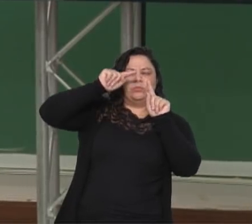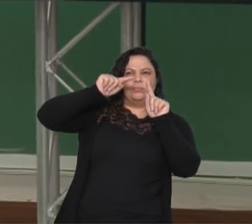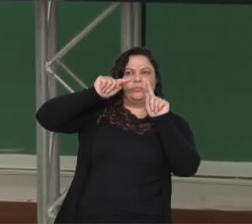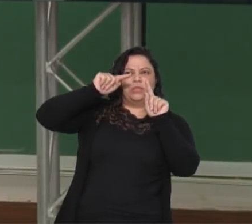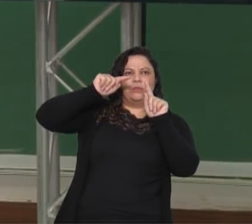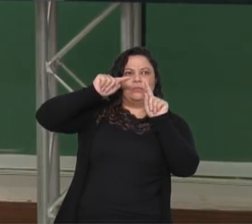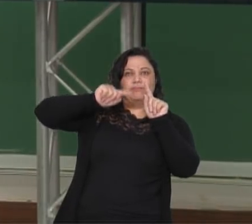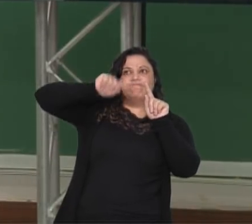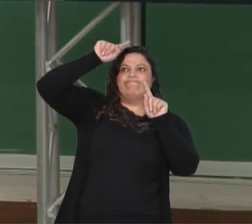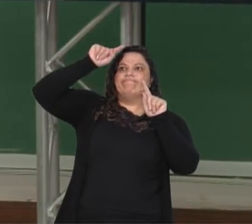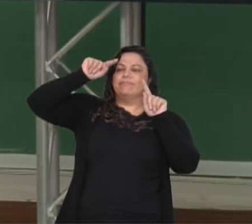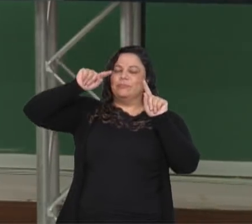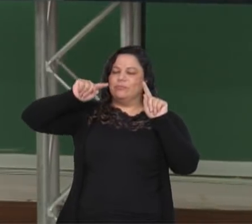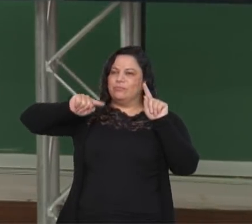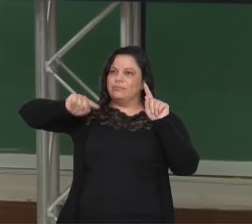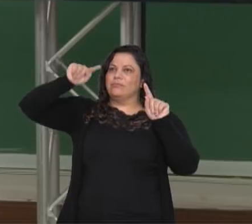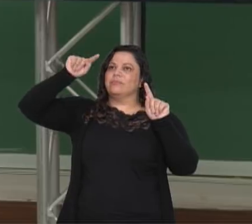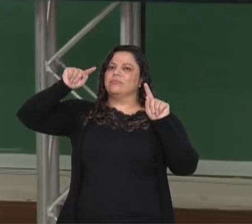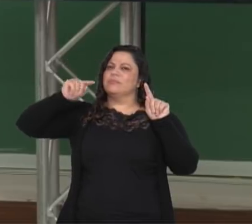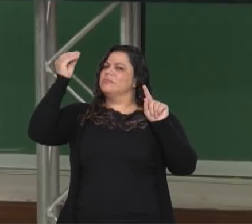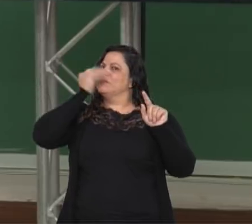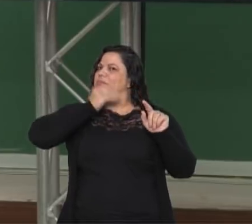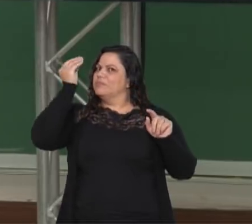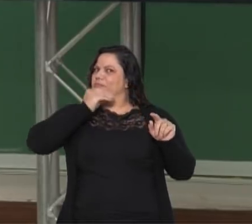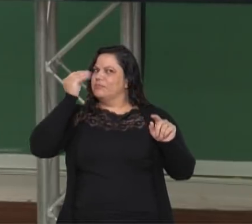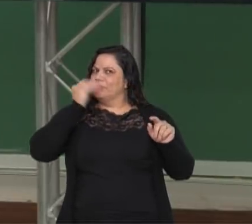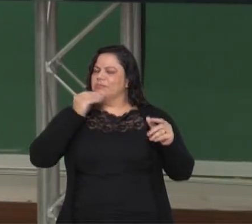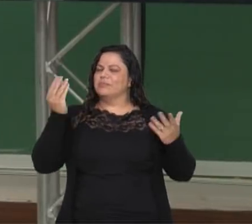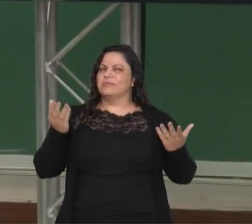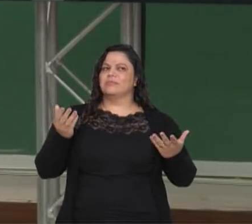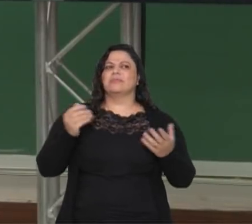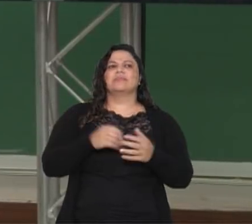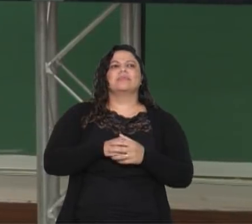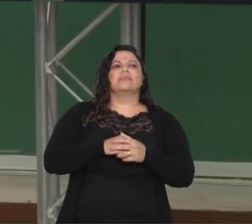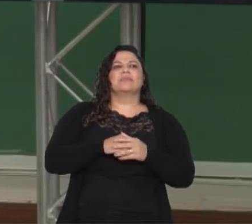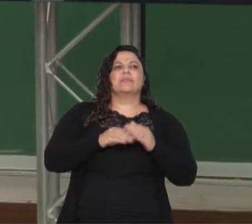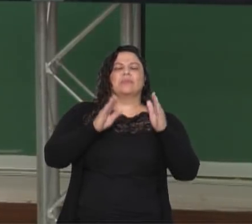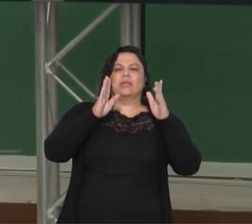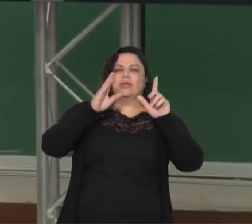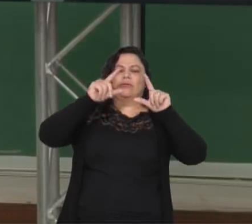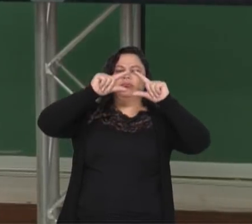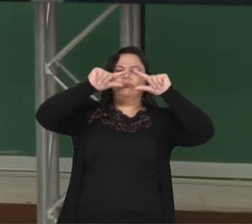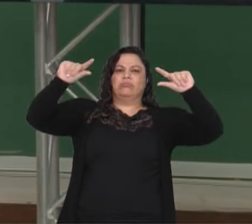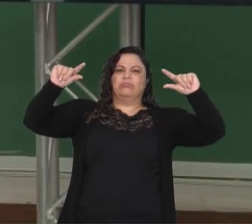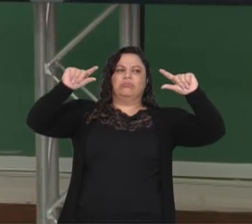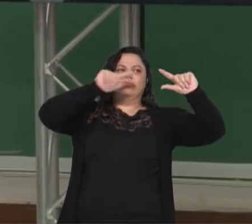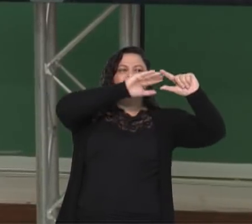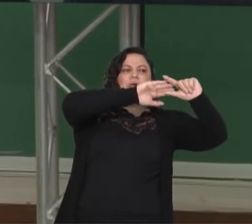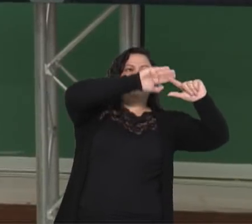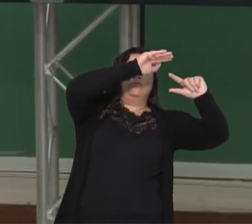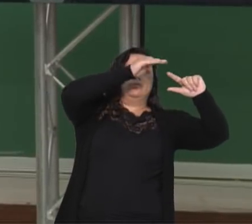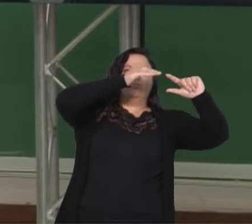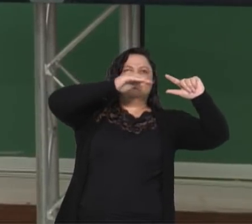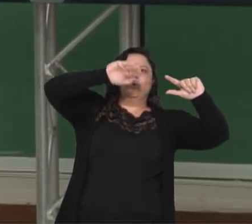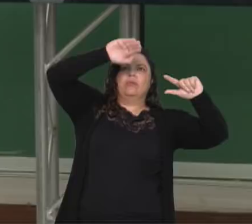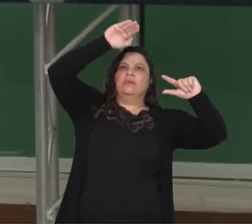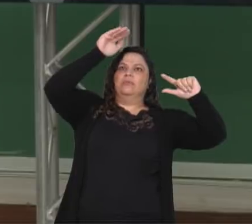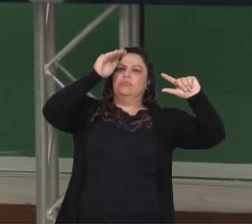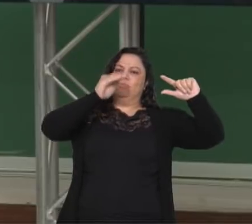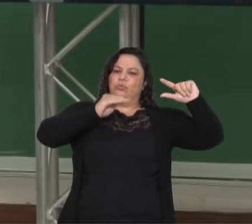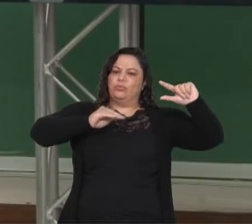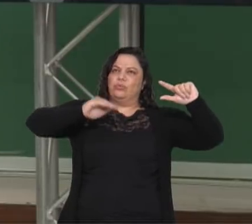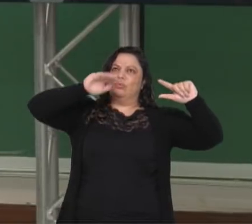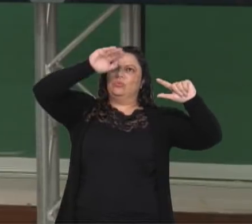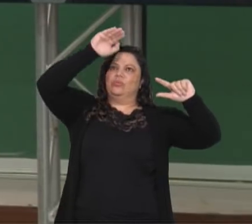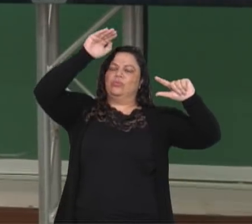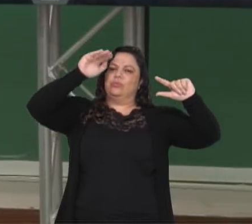que faz com que o som seja mais fraco. Aqui no meio a gente vê que as duas ampliam, mas mesmo assim, a azul